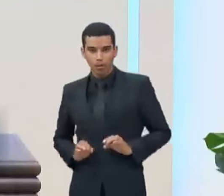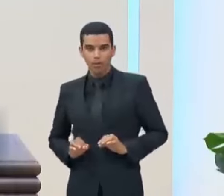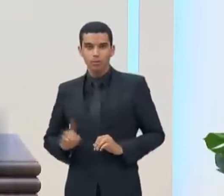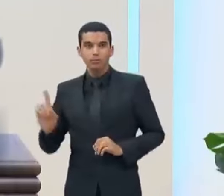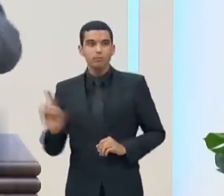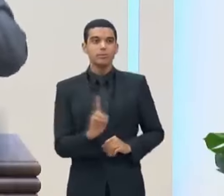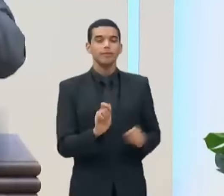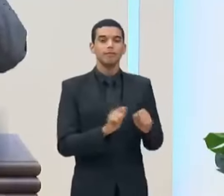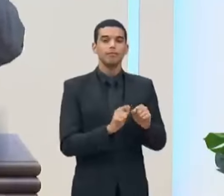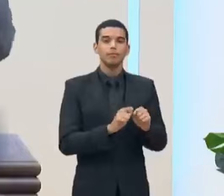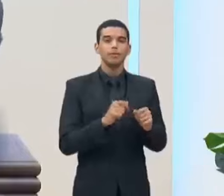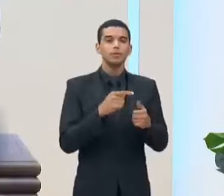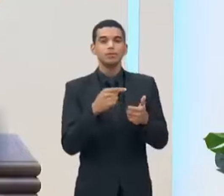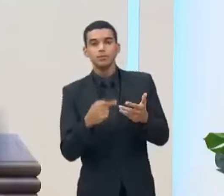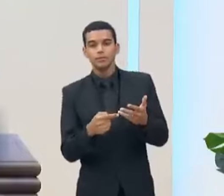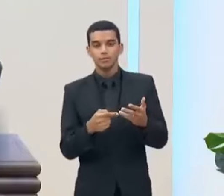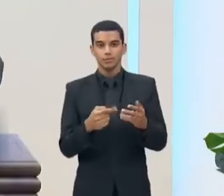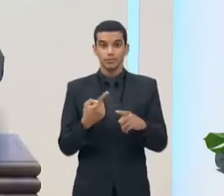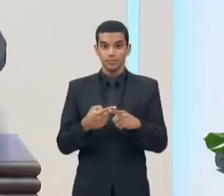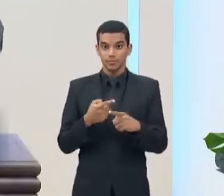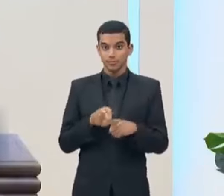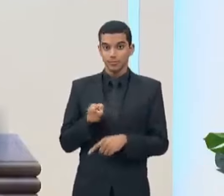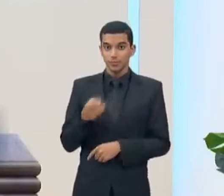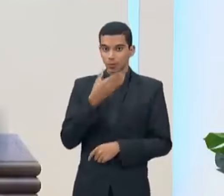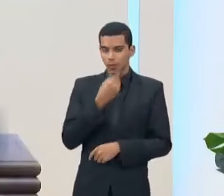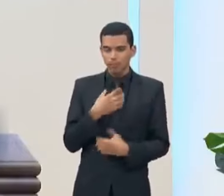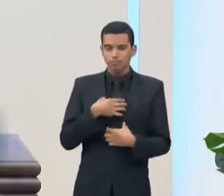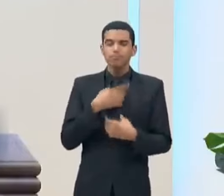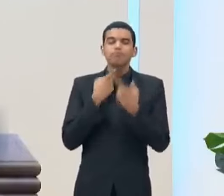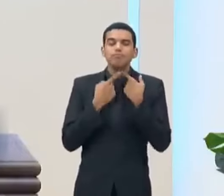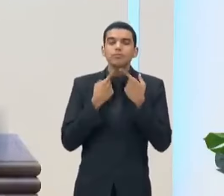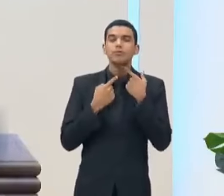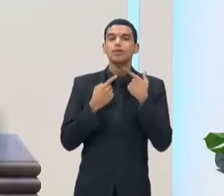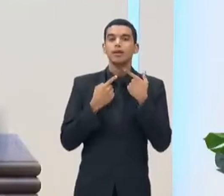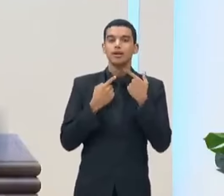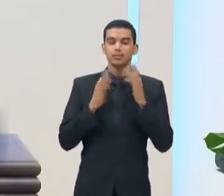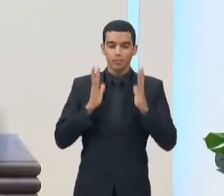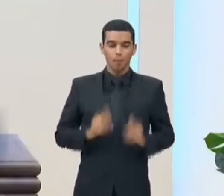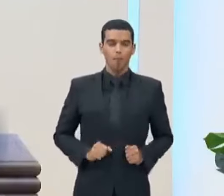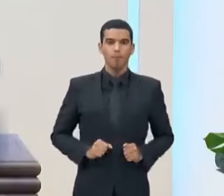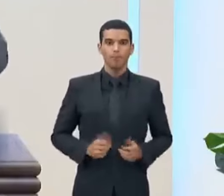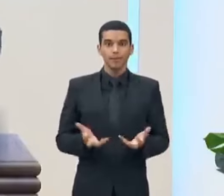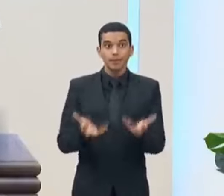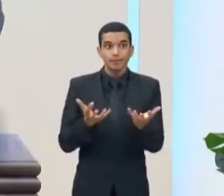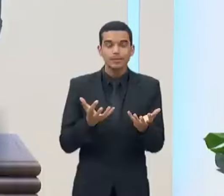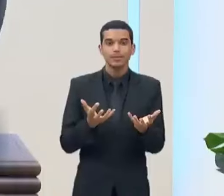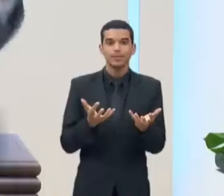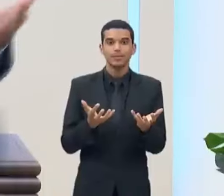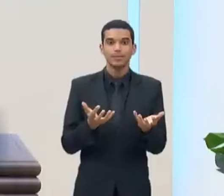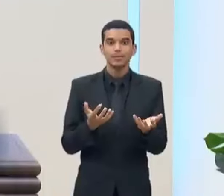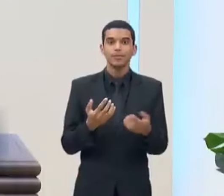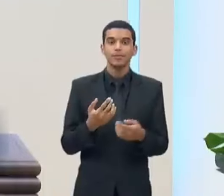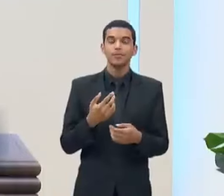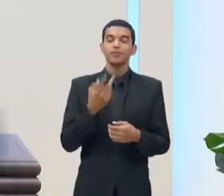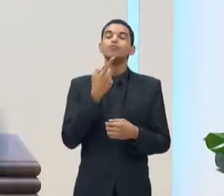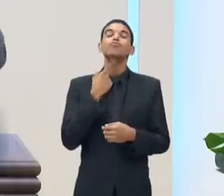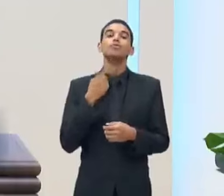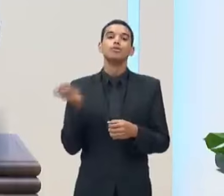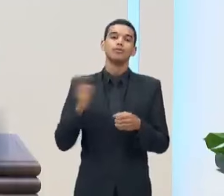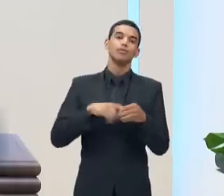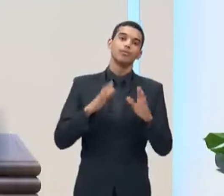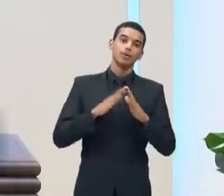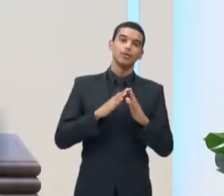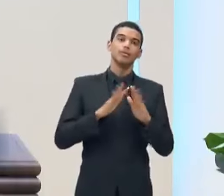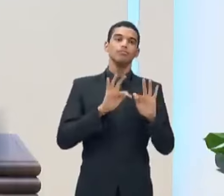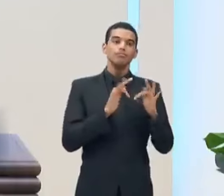leproso, porque há no seu coração o desejo de se purificar, o desejo de voltar para casa,